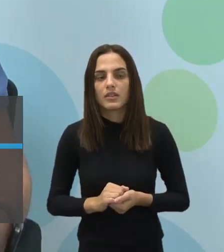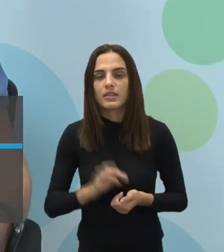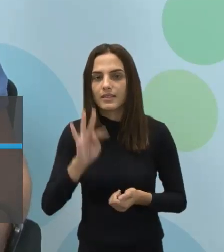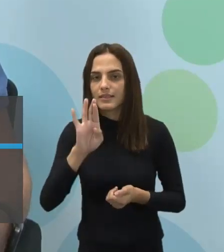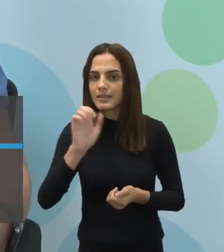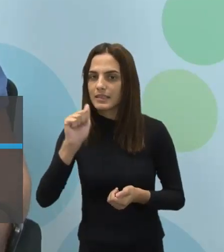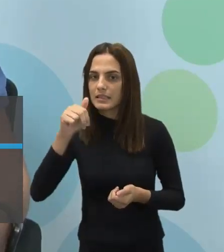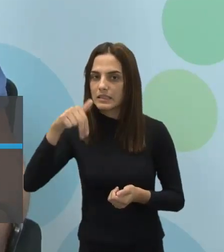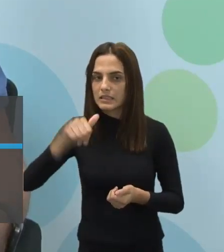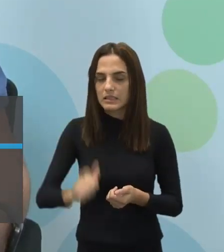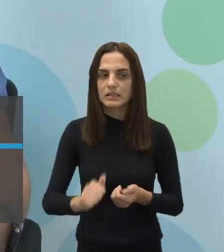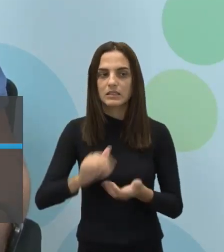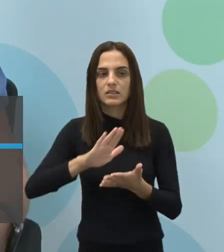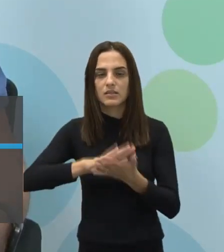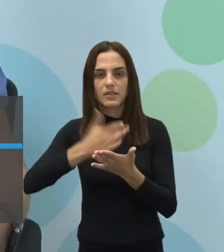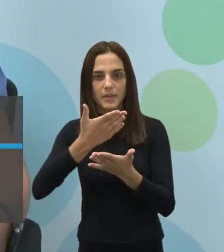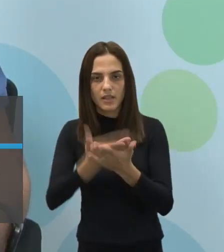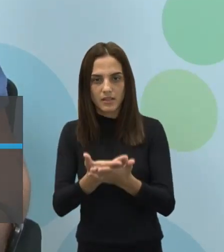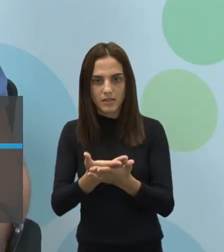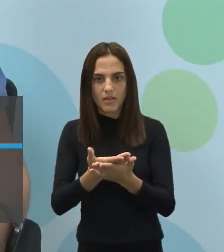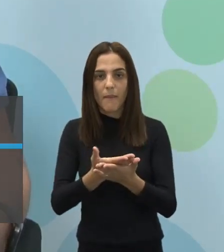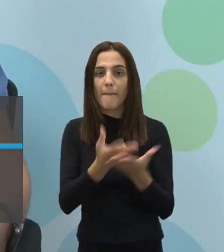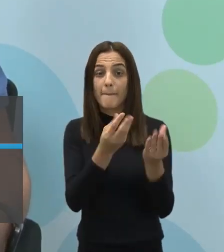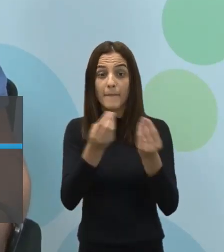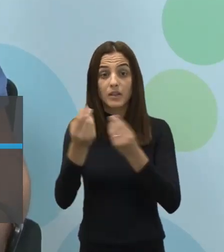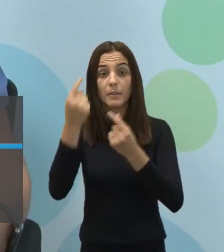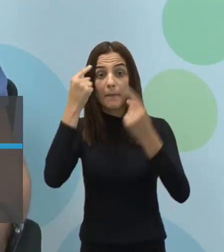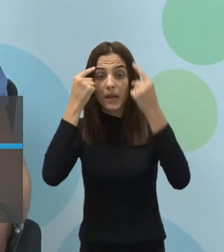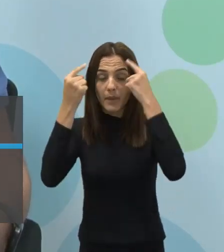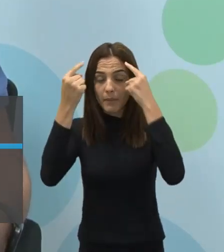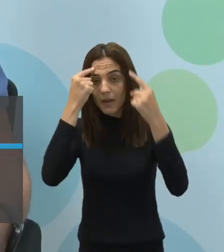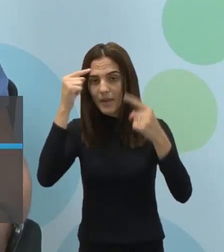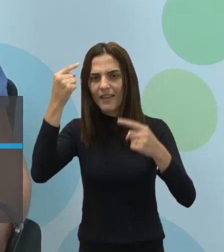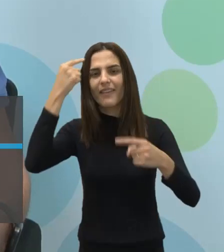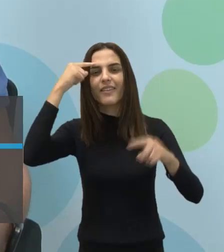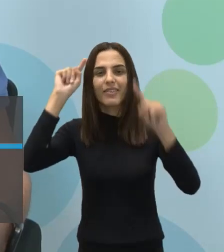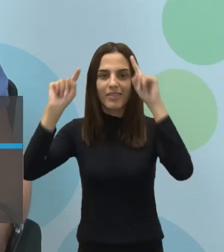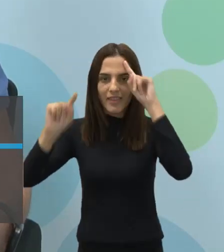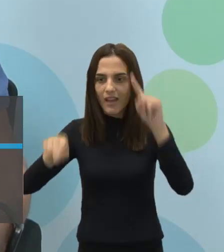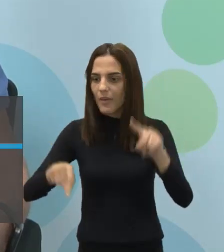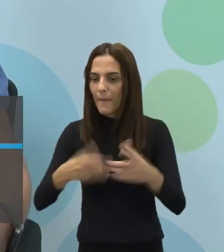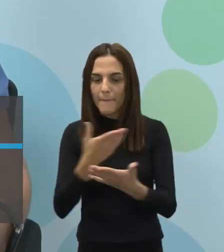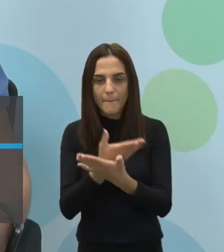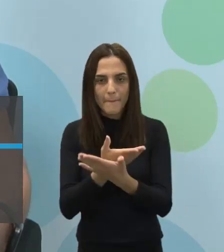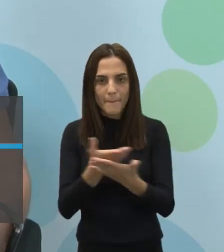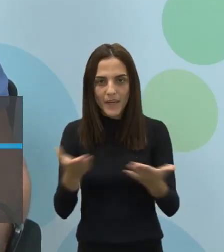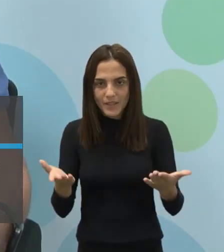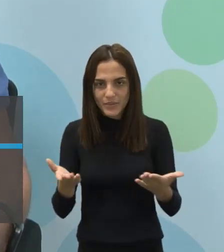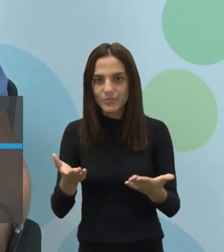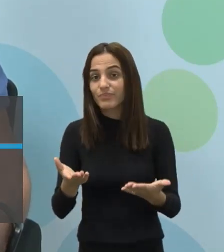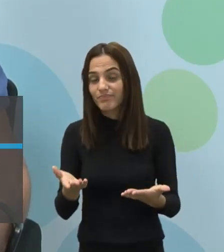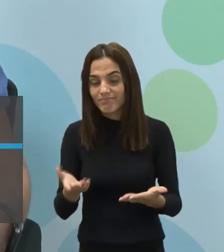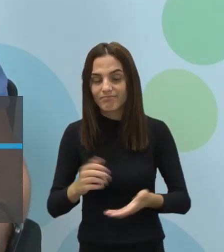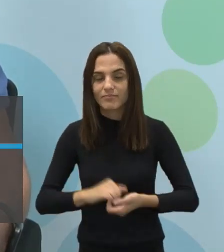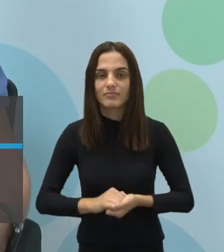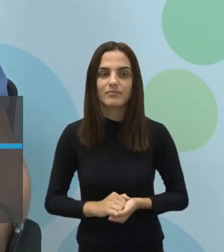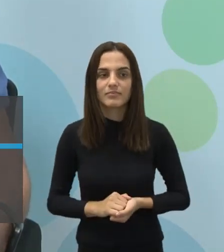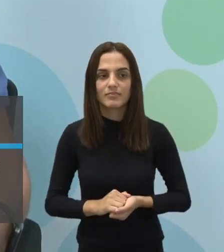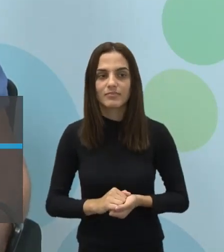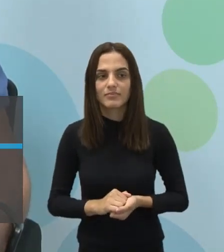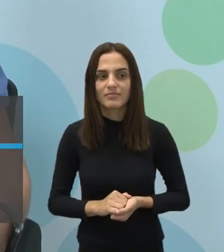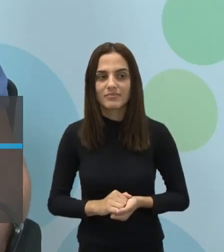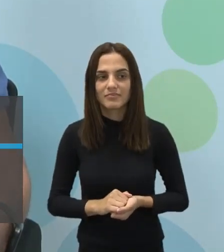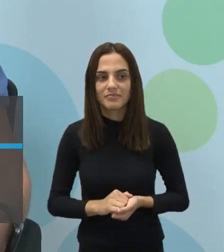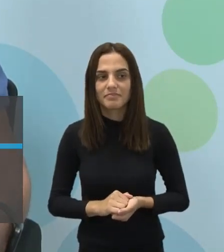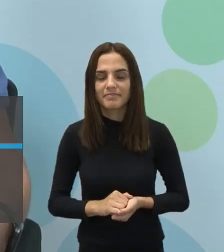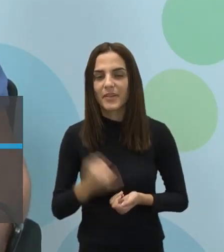transliterações e interpretações, muitos pensamentos e algumas ideias elas ficam perdidas. E isso ocorre mesmo. Veja que tem questões